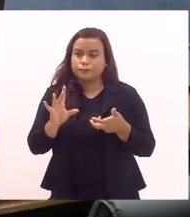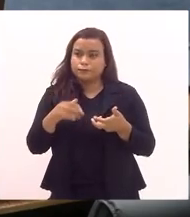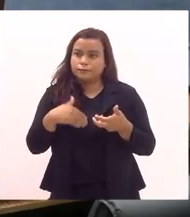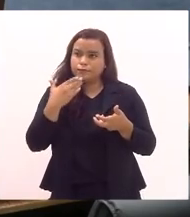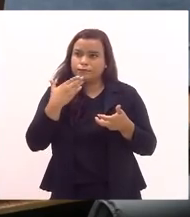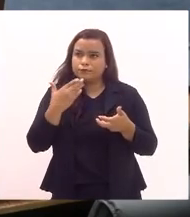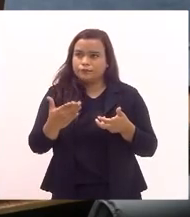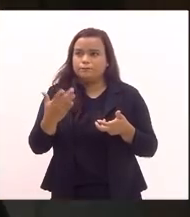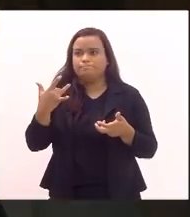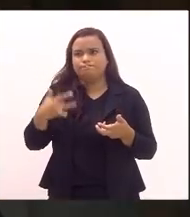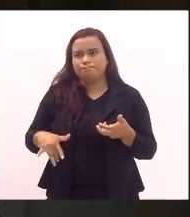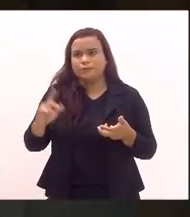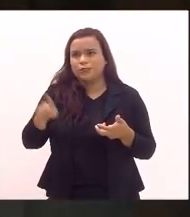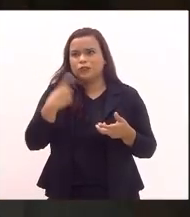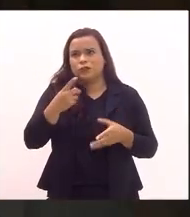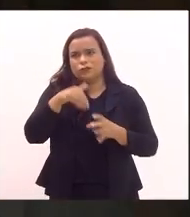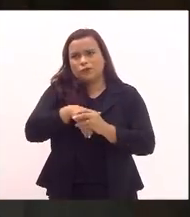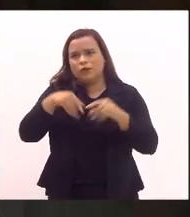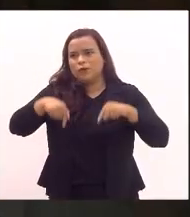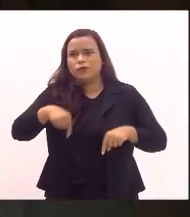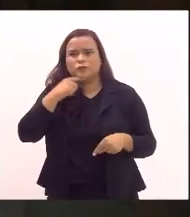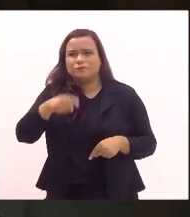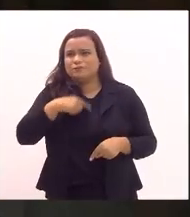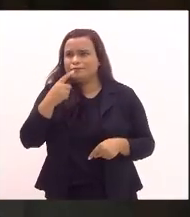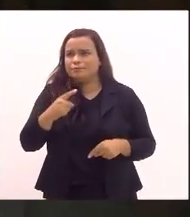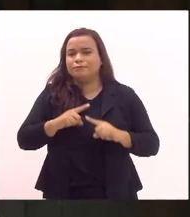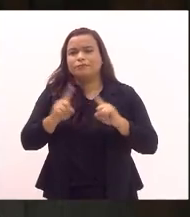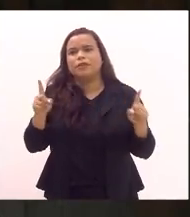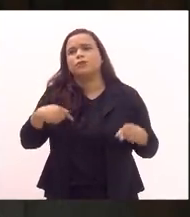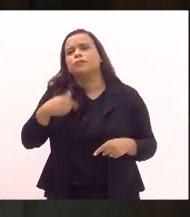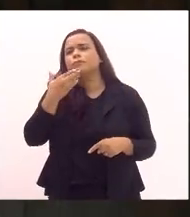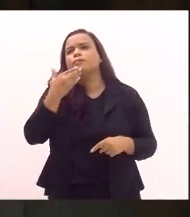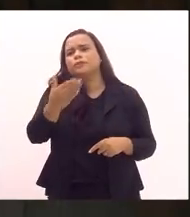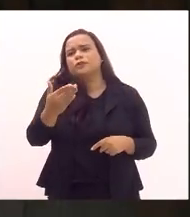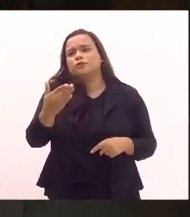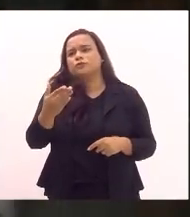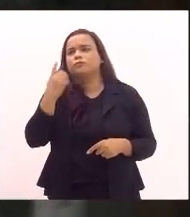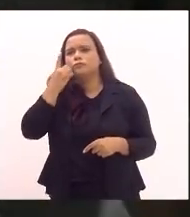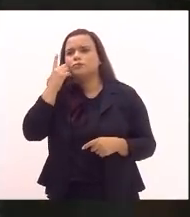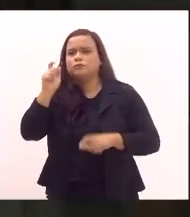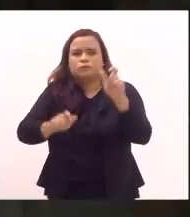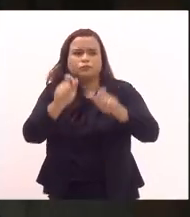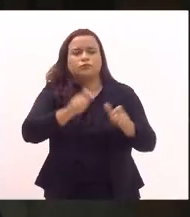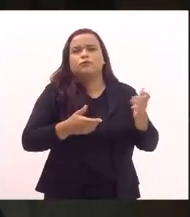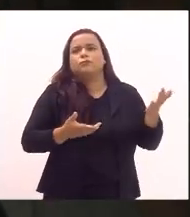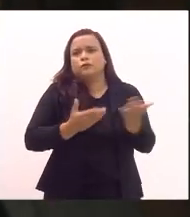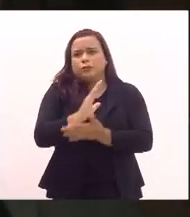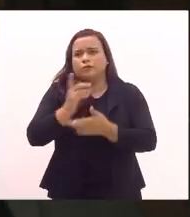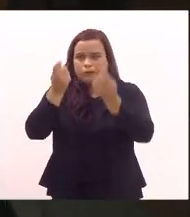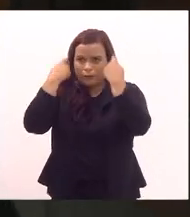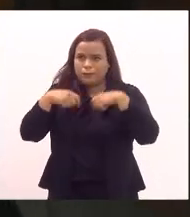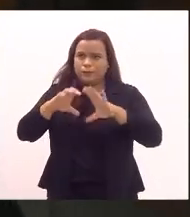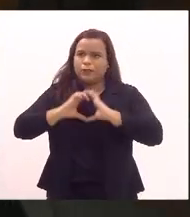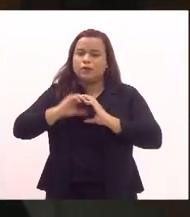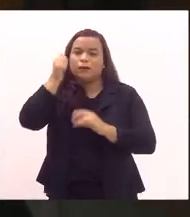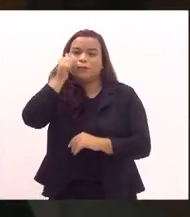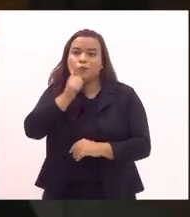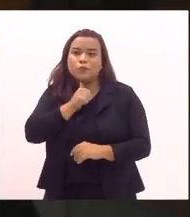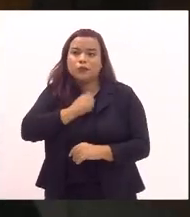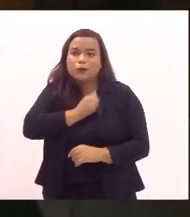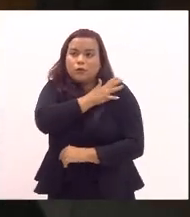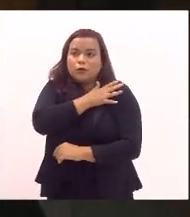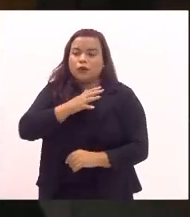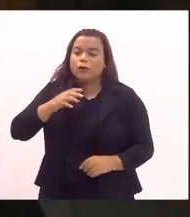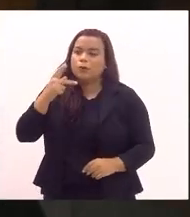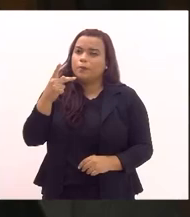infelizmente a gente não conseguirá voltar hoje nós pedir aos pares a aprovação da medalha para Coronel Priscila